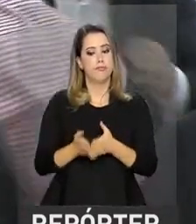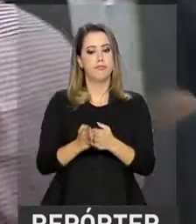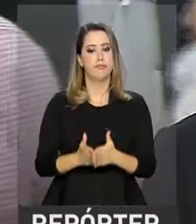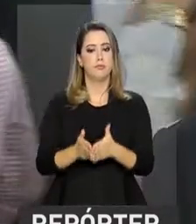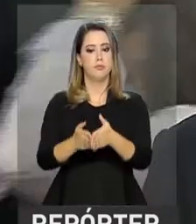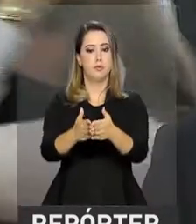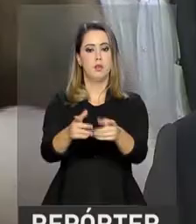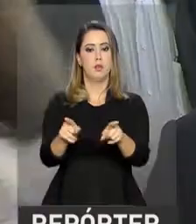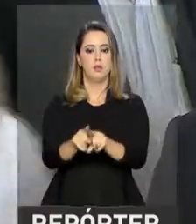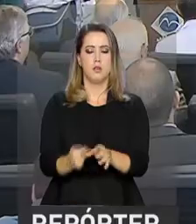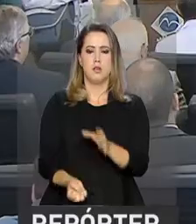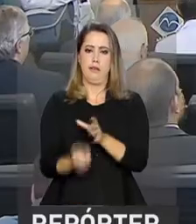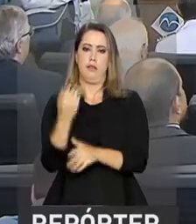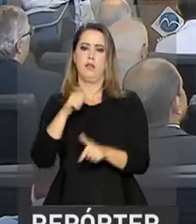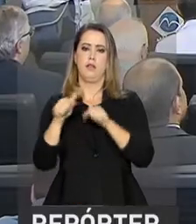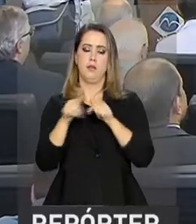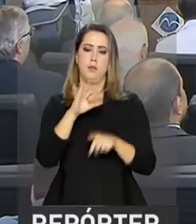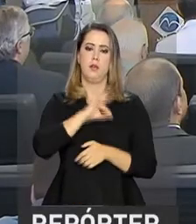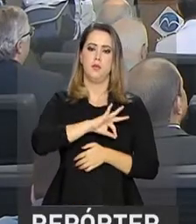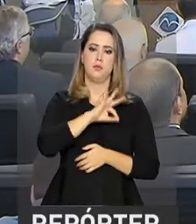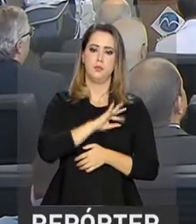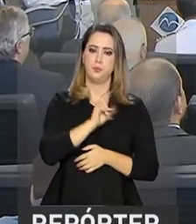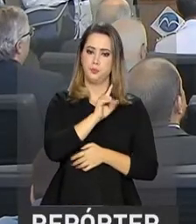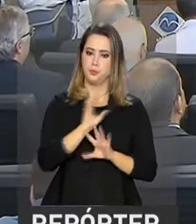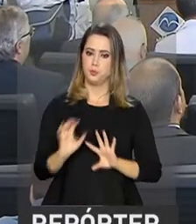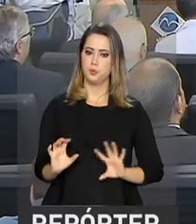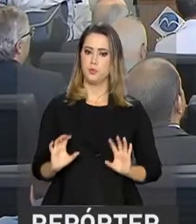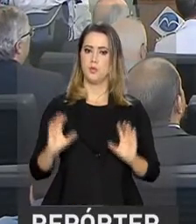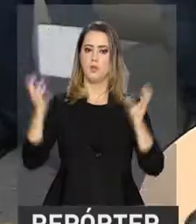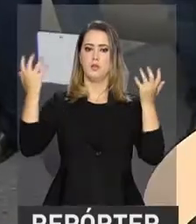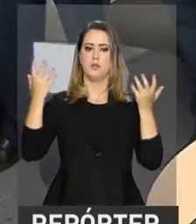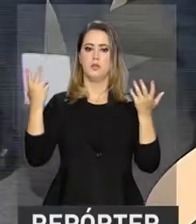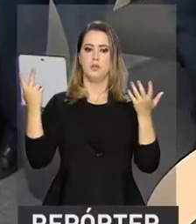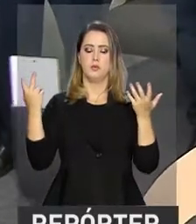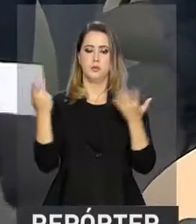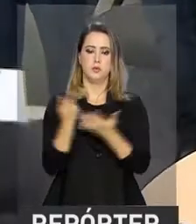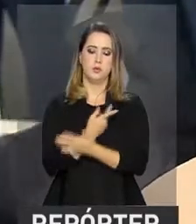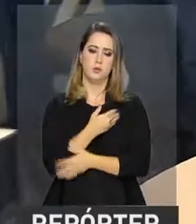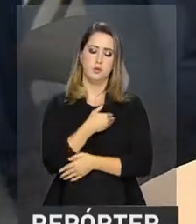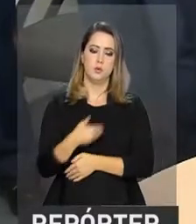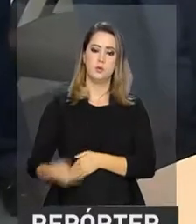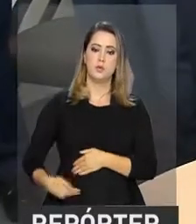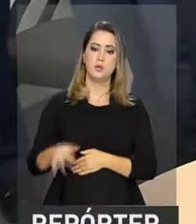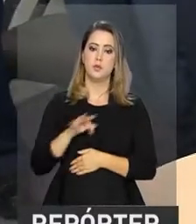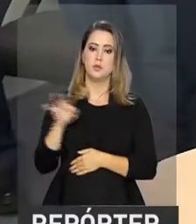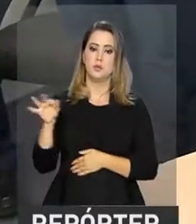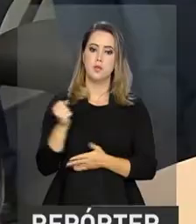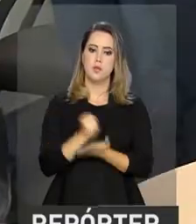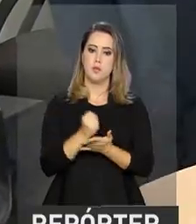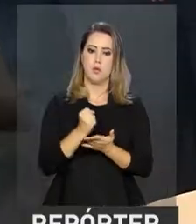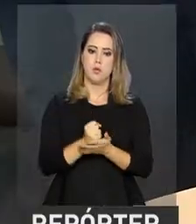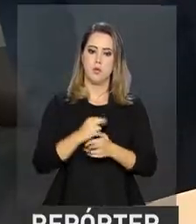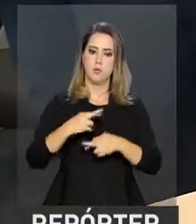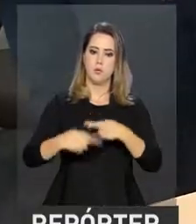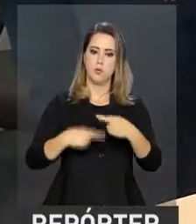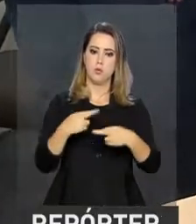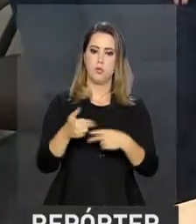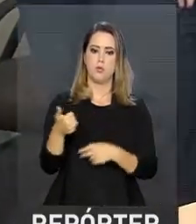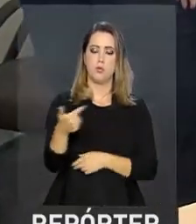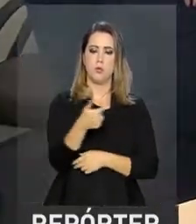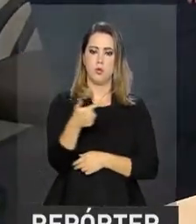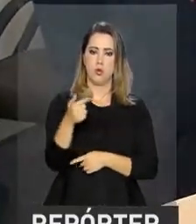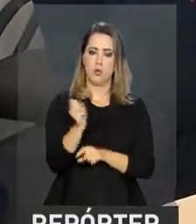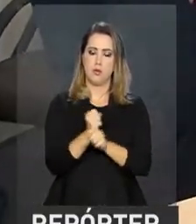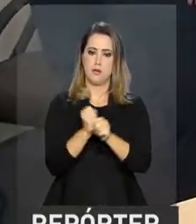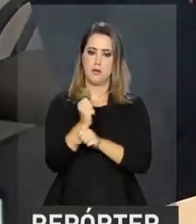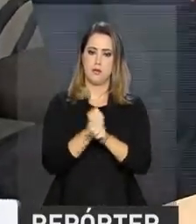vai gerar emprego, vai gerar renda. Durante solenidade no Rio de Janeiro, o governo federal ainda renovou por mais 12 anos os contratos